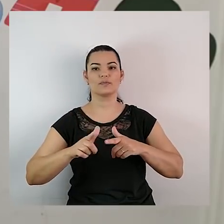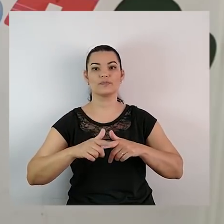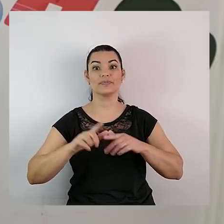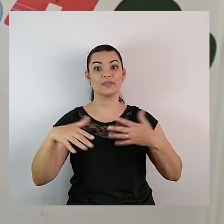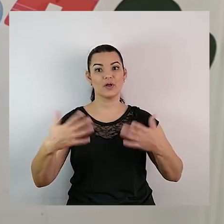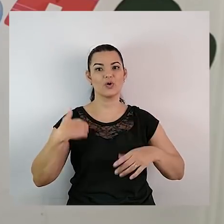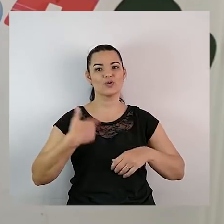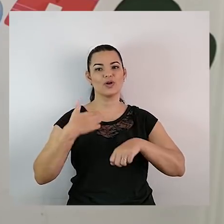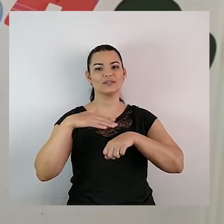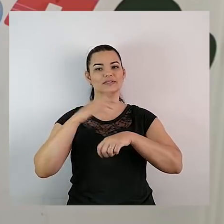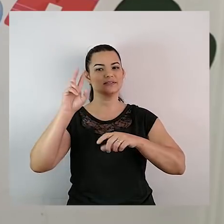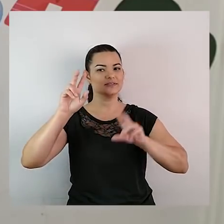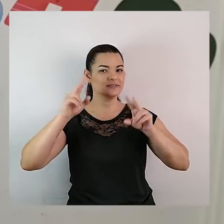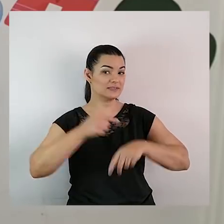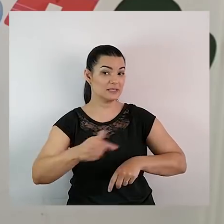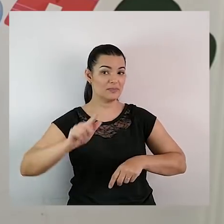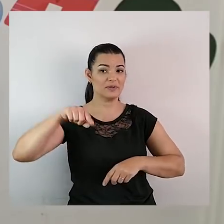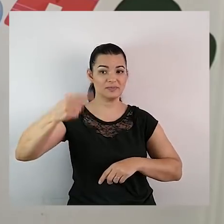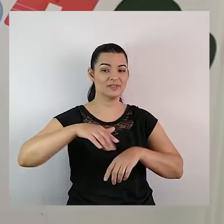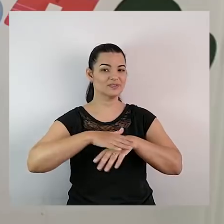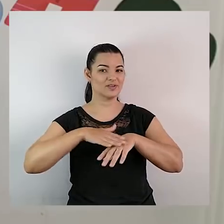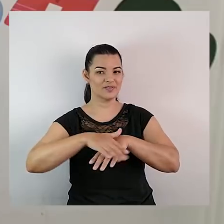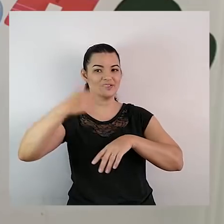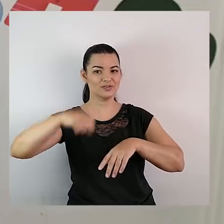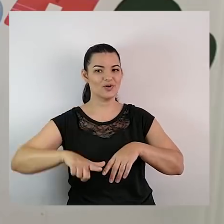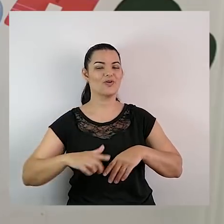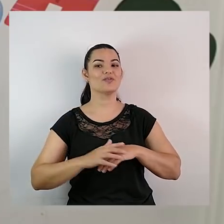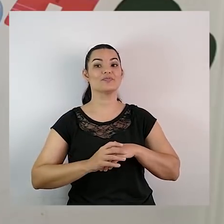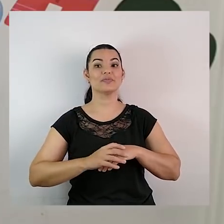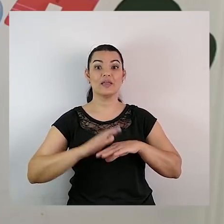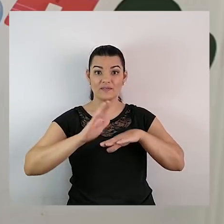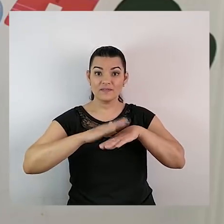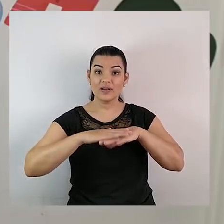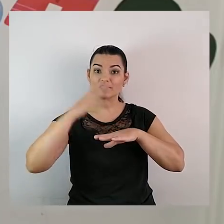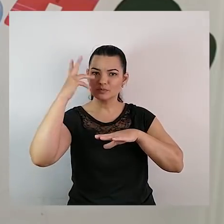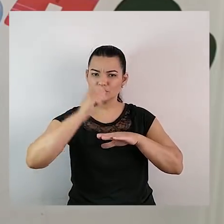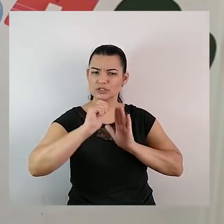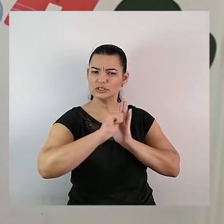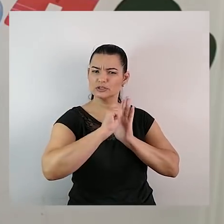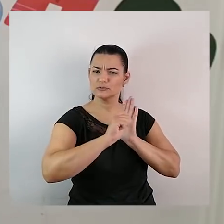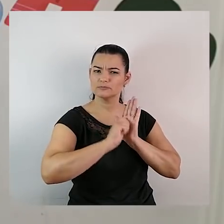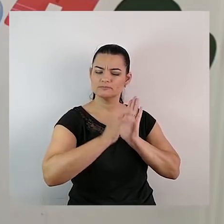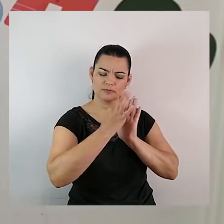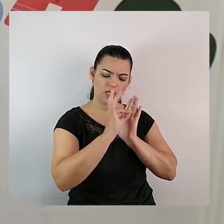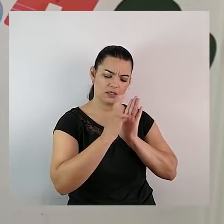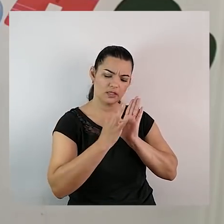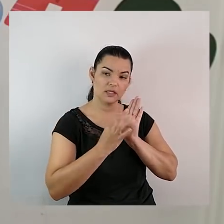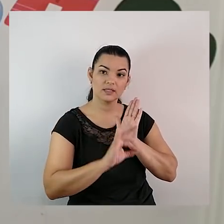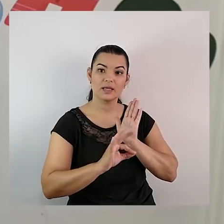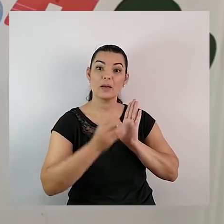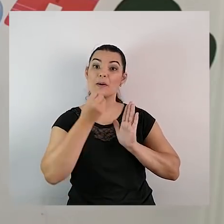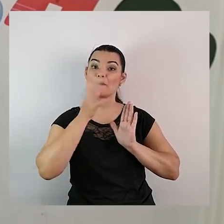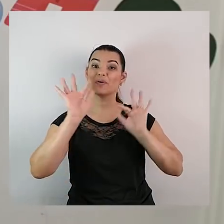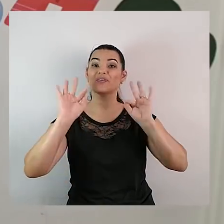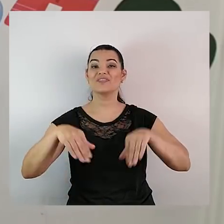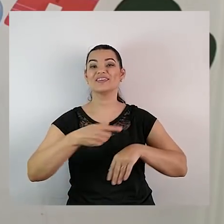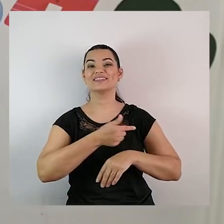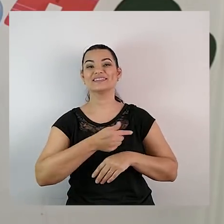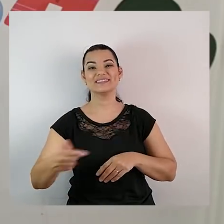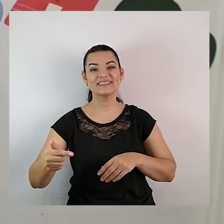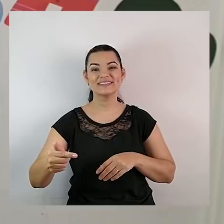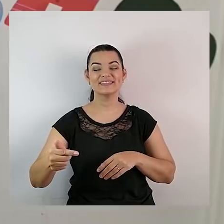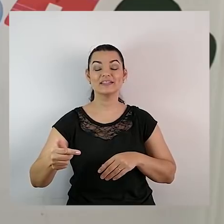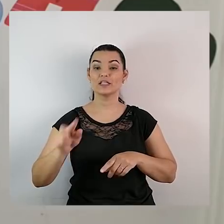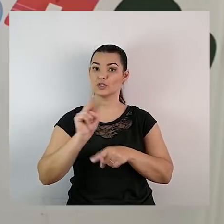a semana que vem. Então, façam todos os registros com bastante dedicação. Excelente final